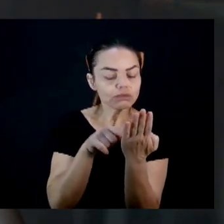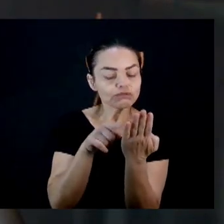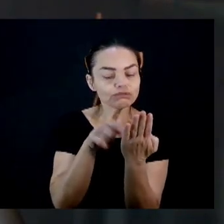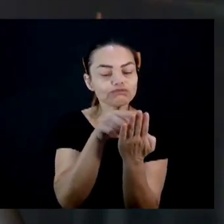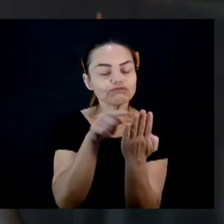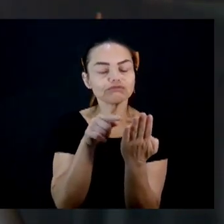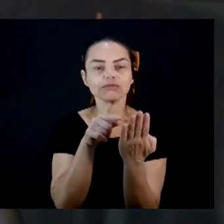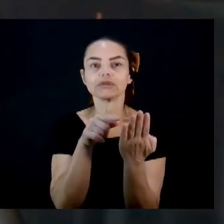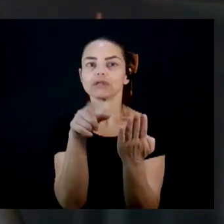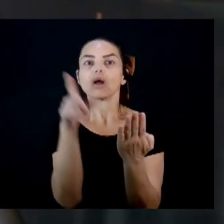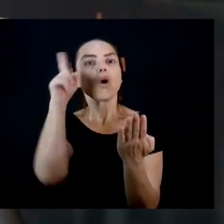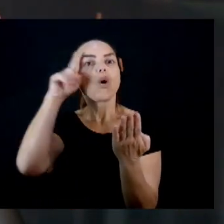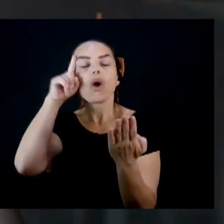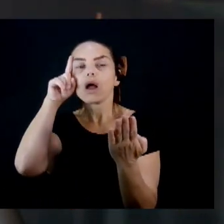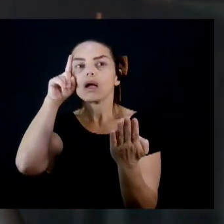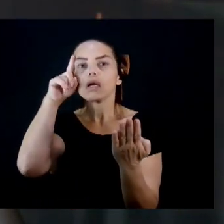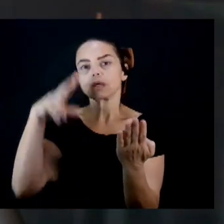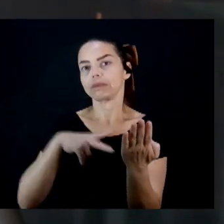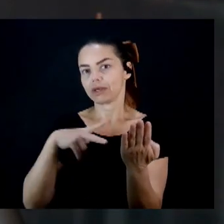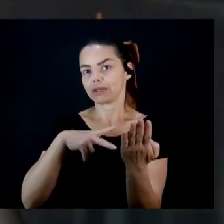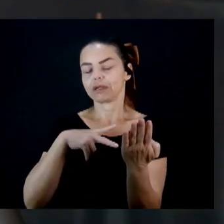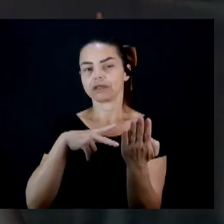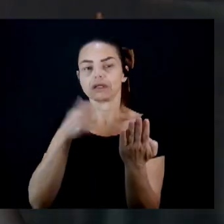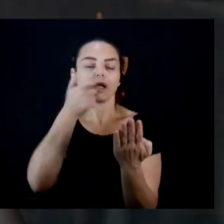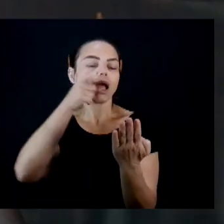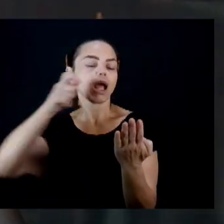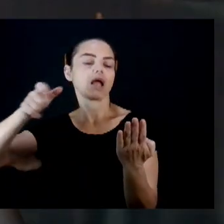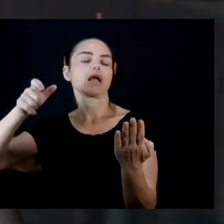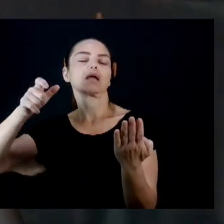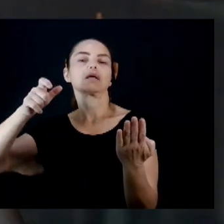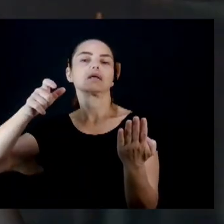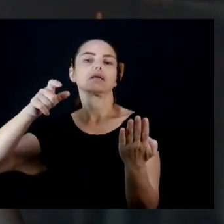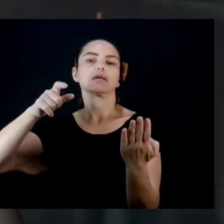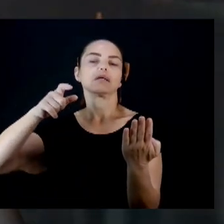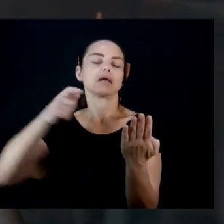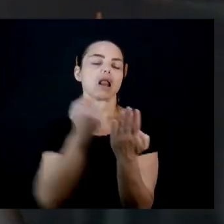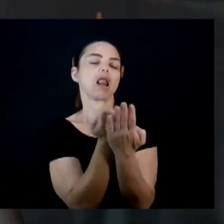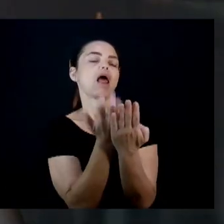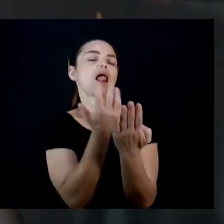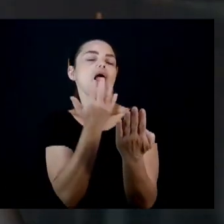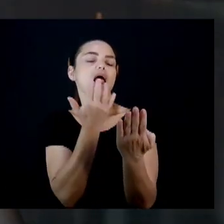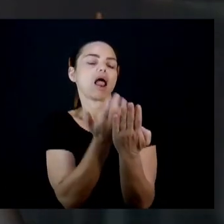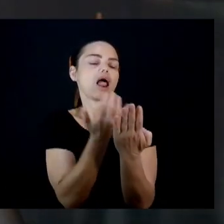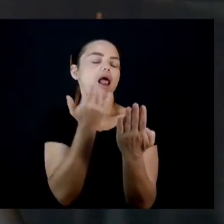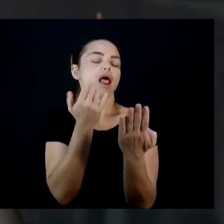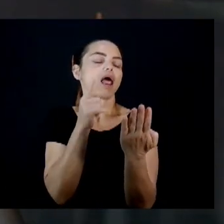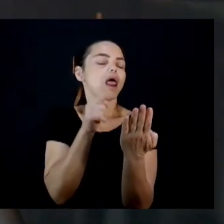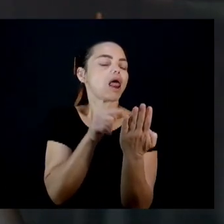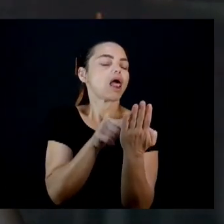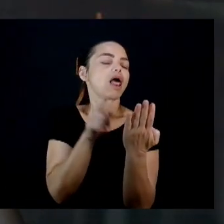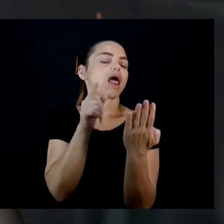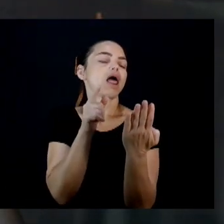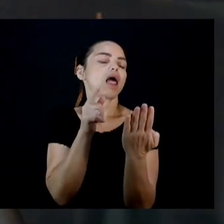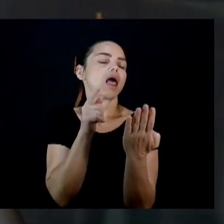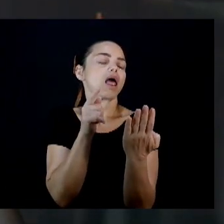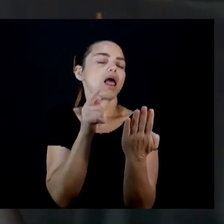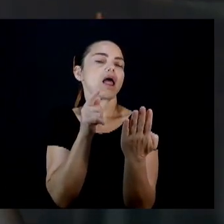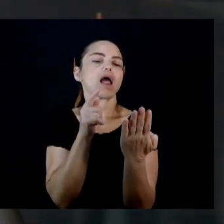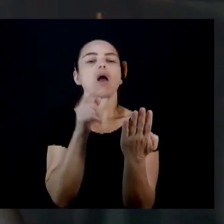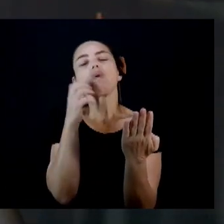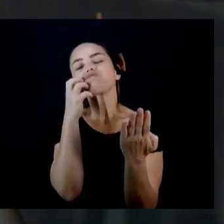no seu dia a dia que é tão interessante quanto uma tela que brilha, você passa o dedo, você vê um vídeo de um